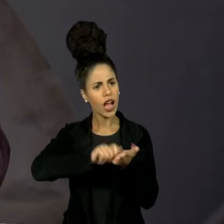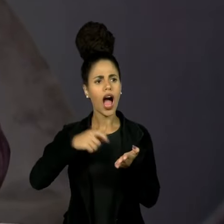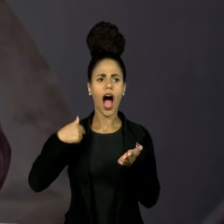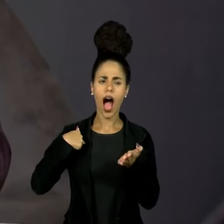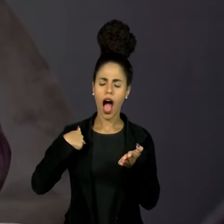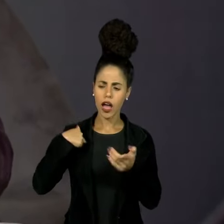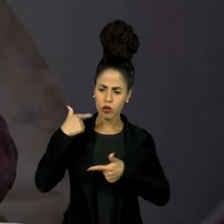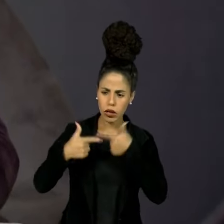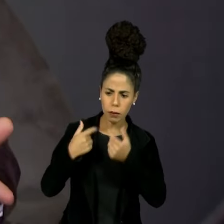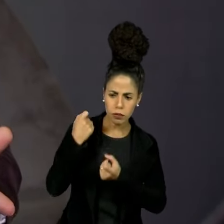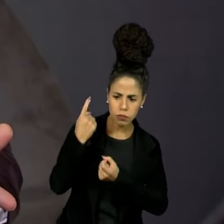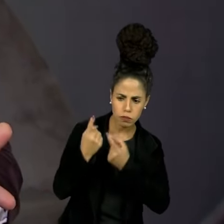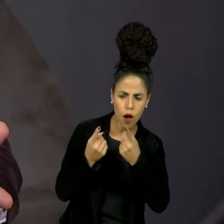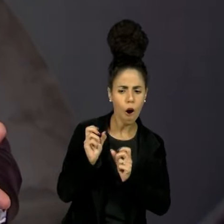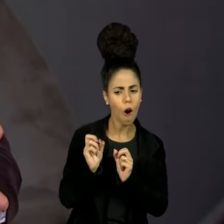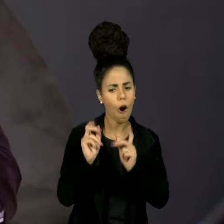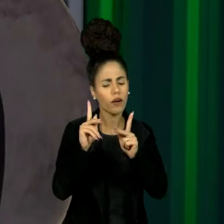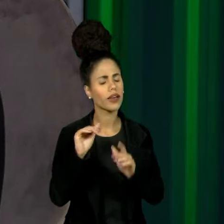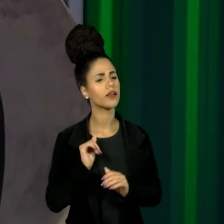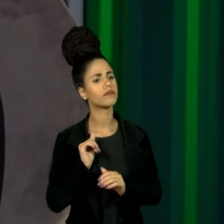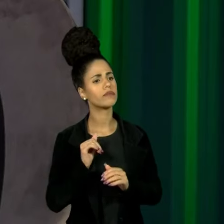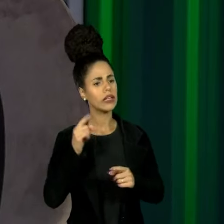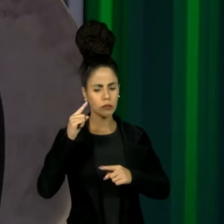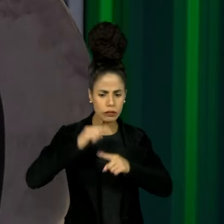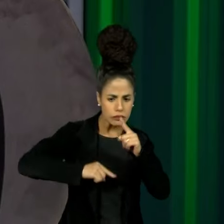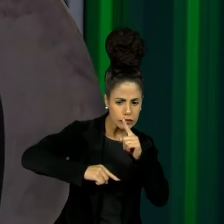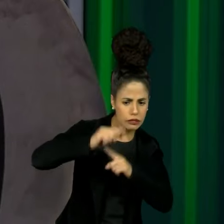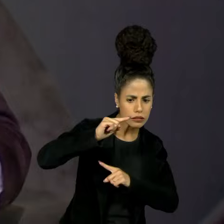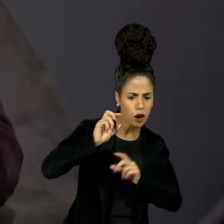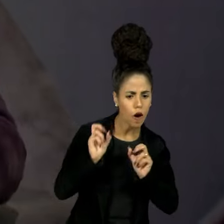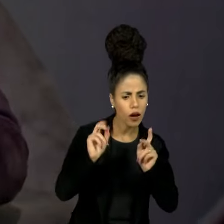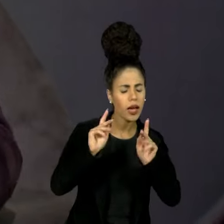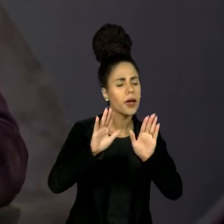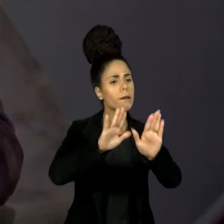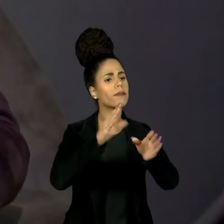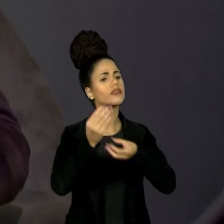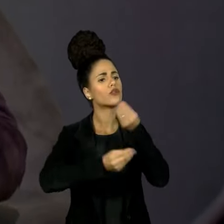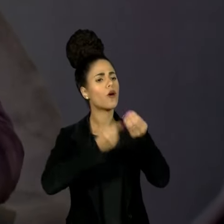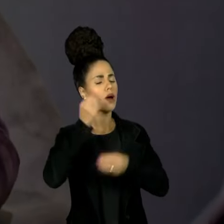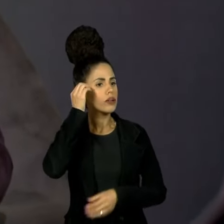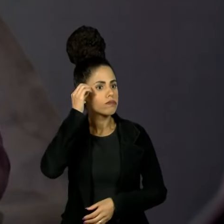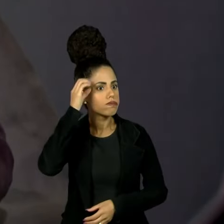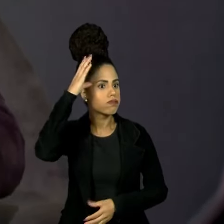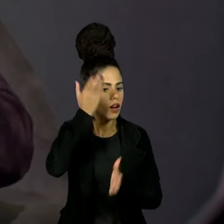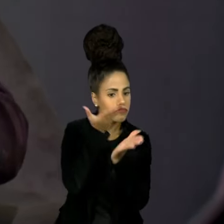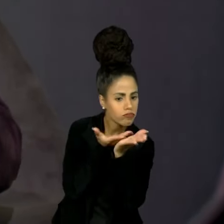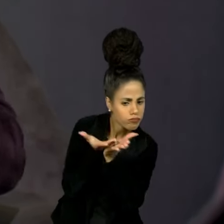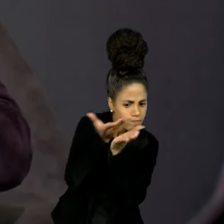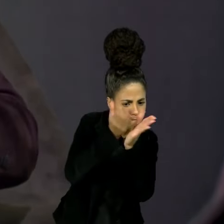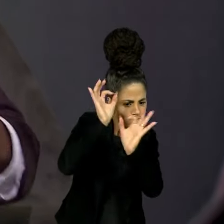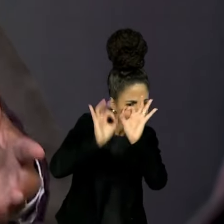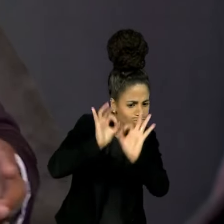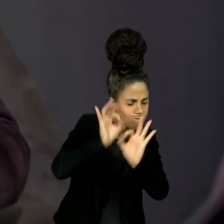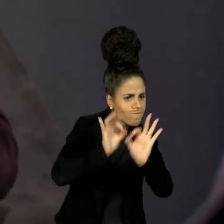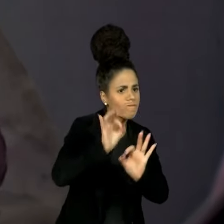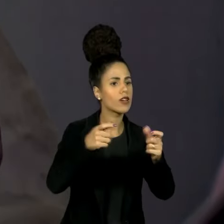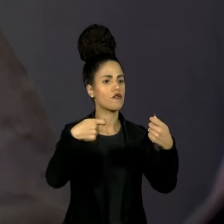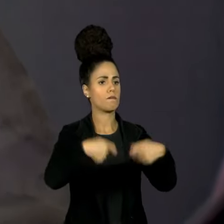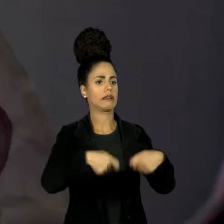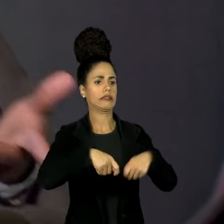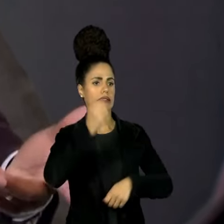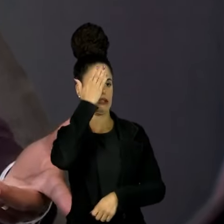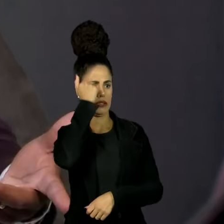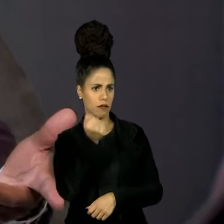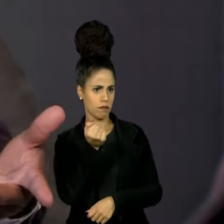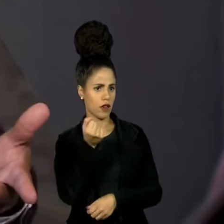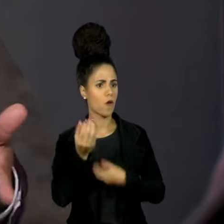transforma em empreendedor, mas depois precisa crescer. E não dá para crescer sem esse conhecimento organizacional, sem conhecer mercado, sem